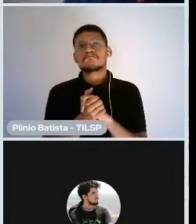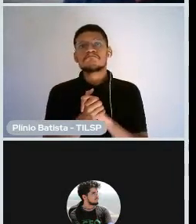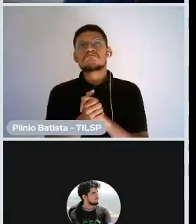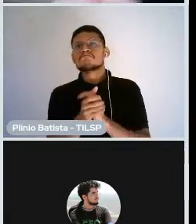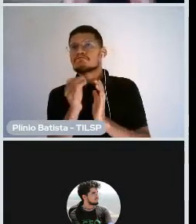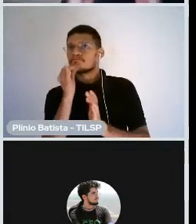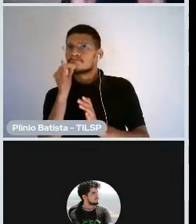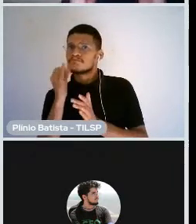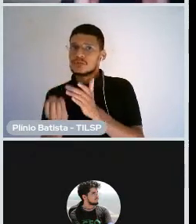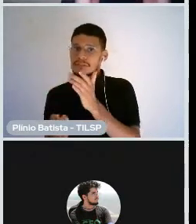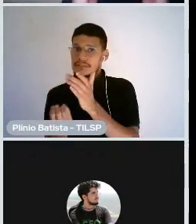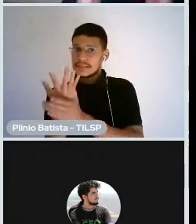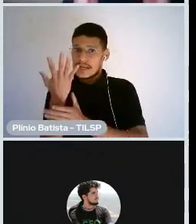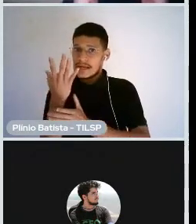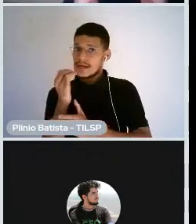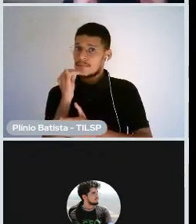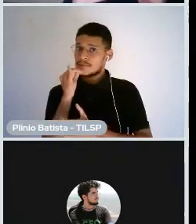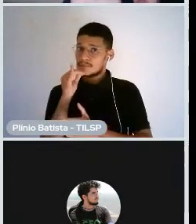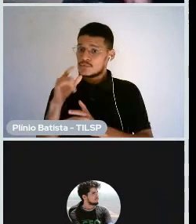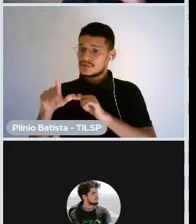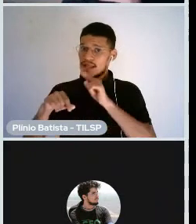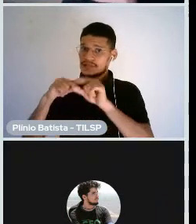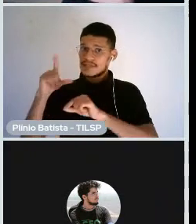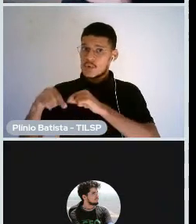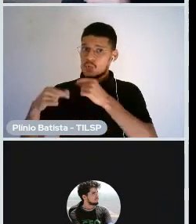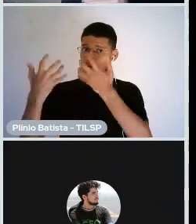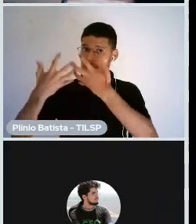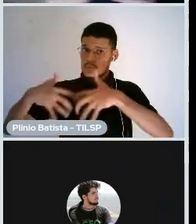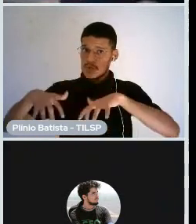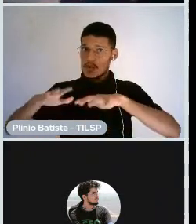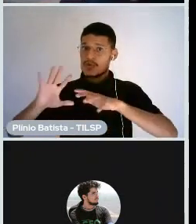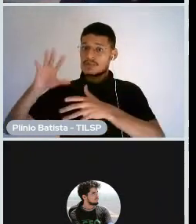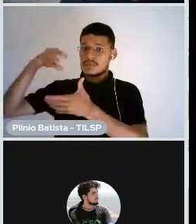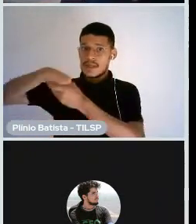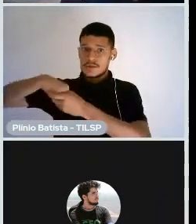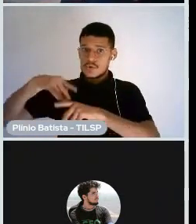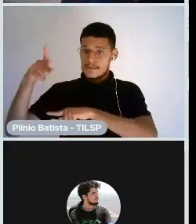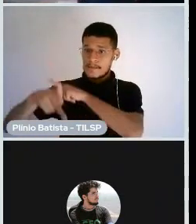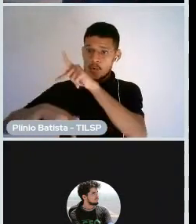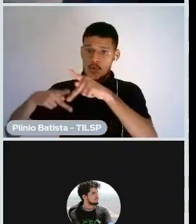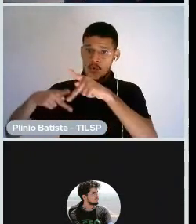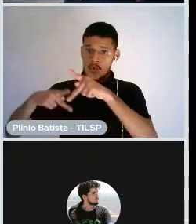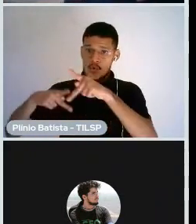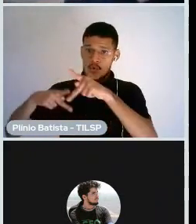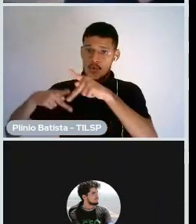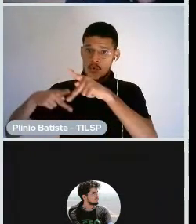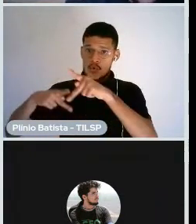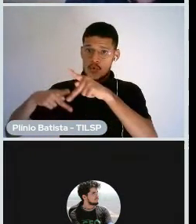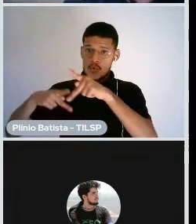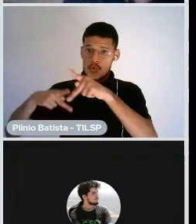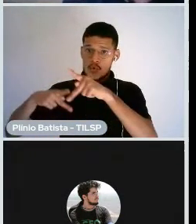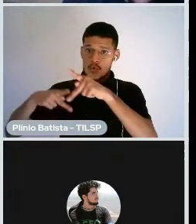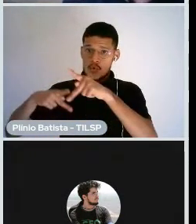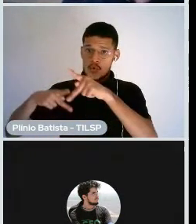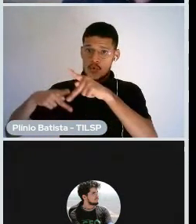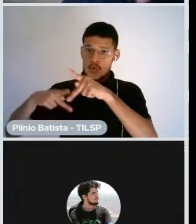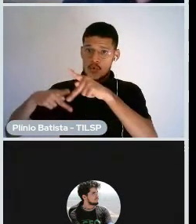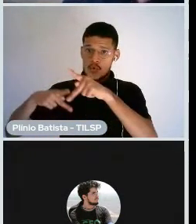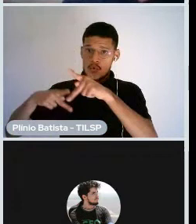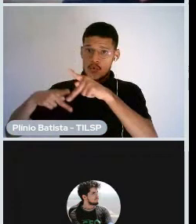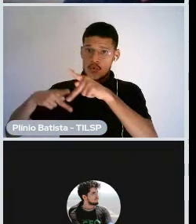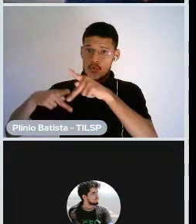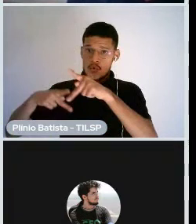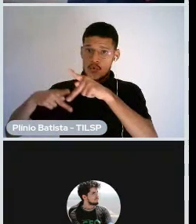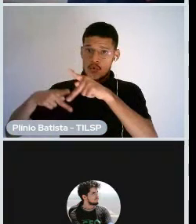criar uma lógica de seleção natural dentro da humanidade, levando em consideração as raças,